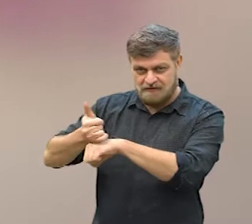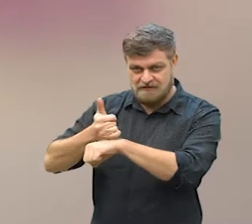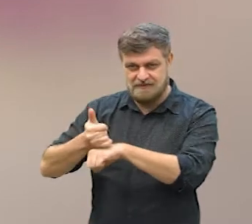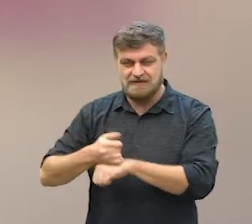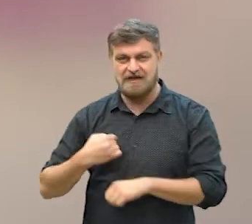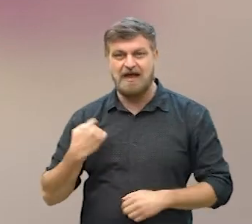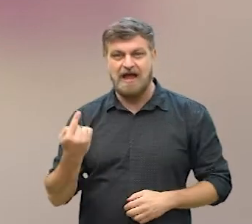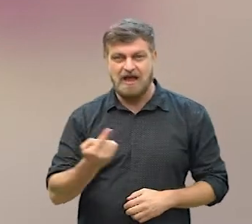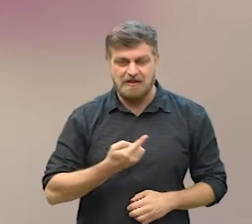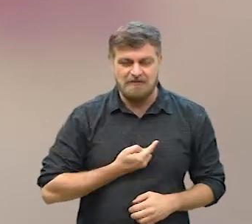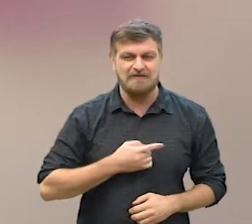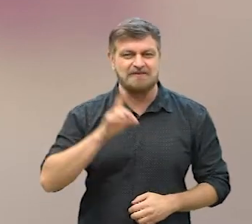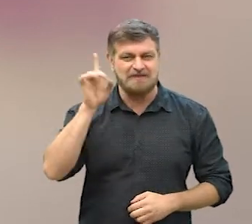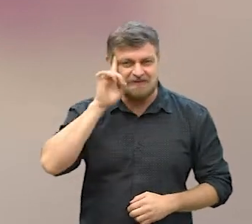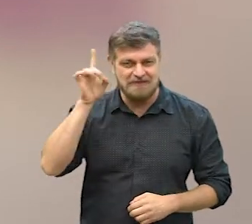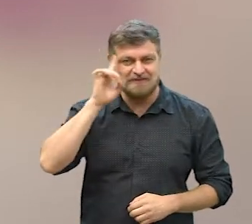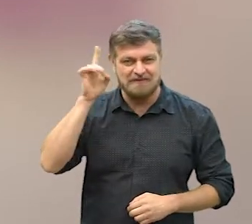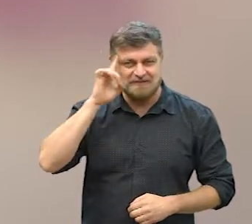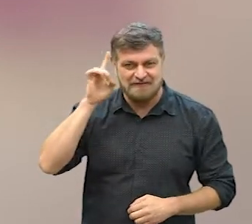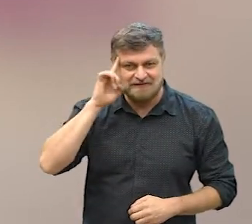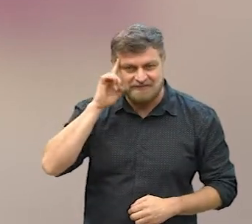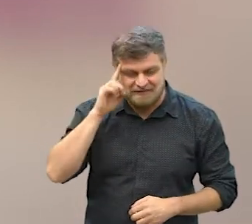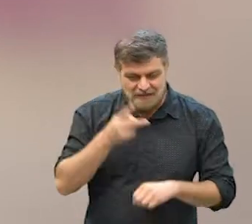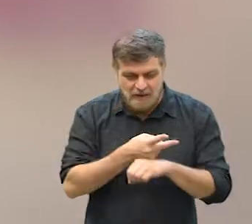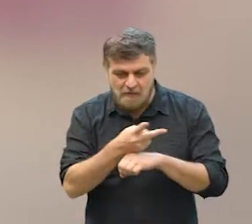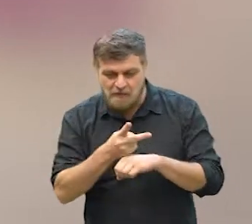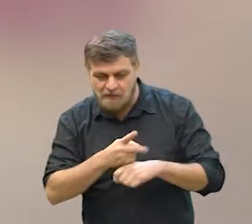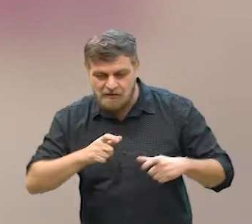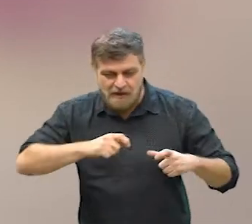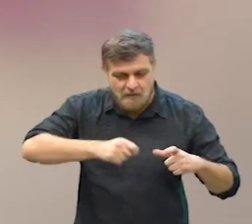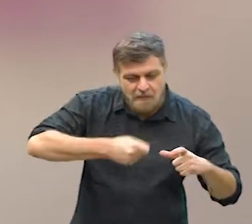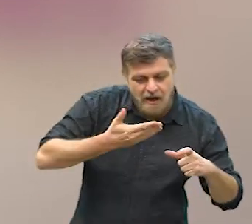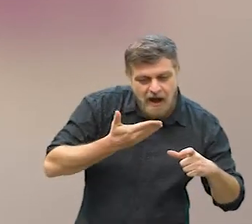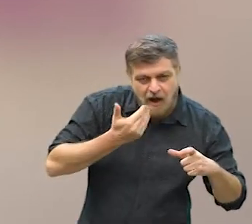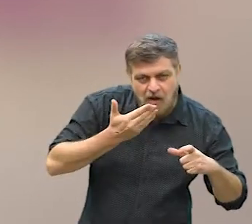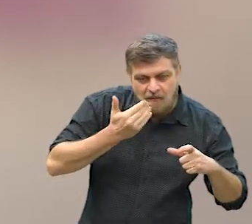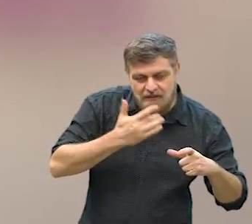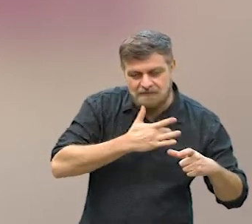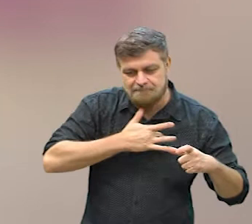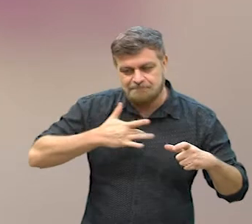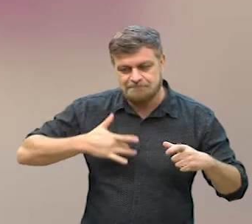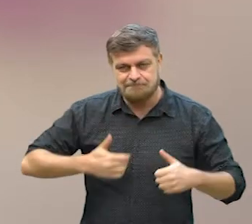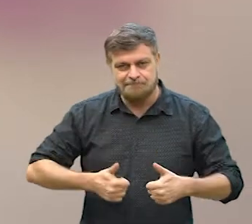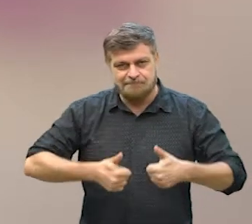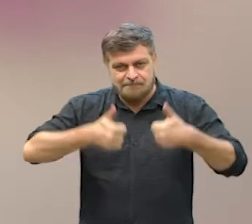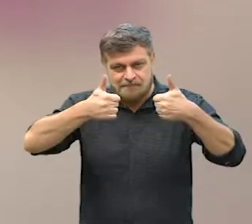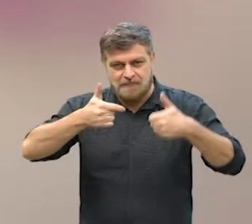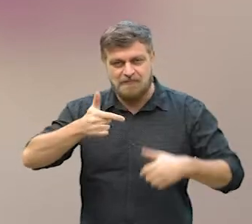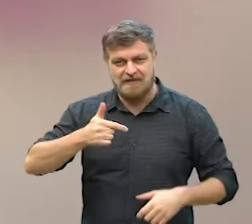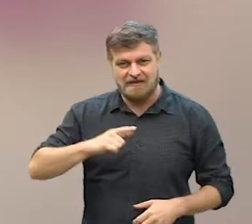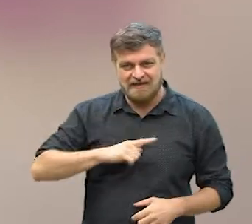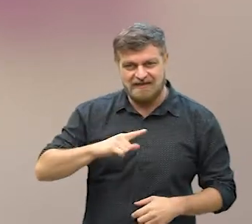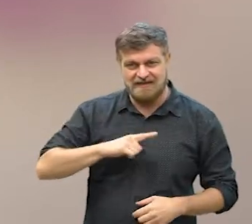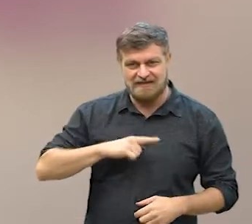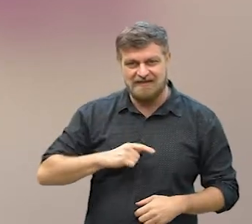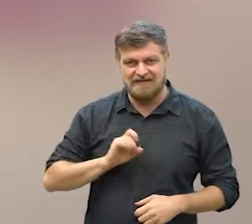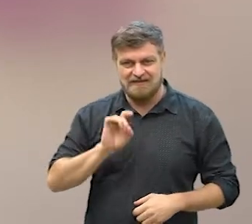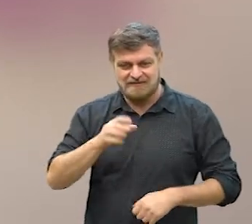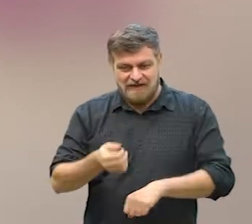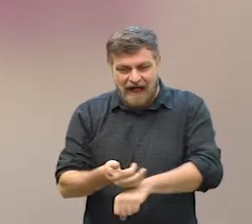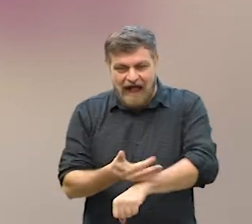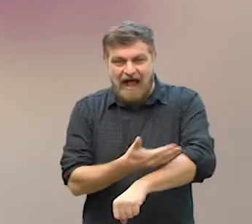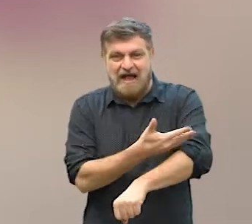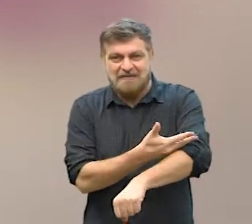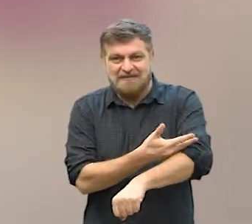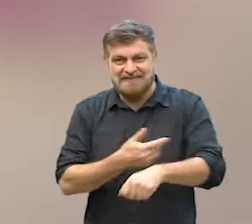nós realmente do dia a dia, para se alimentar, enfim, para ter uma associação linkada além das emoções,